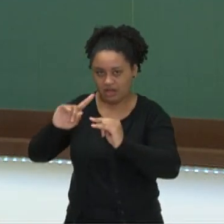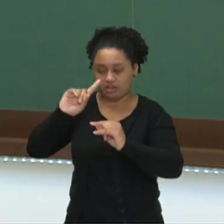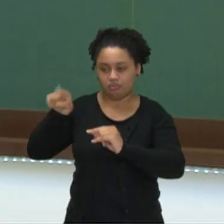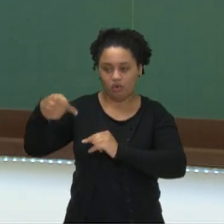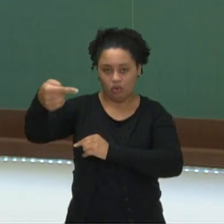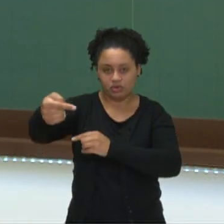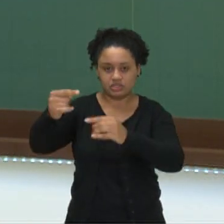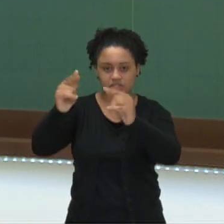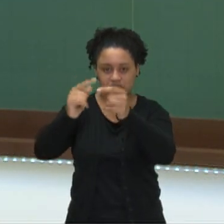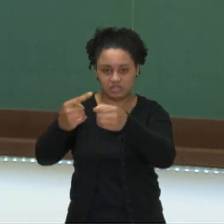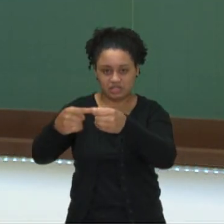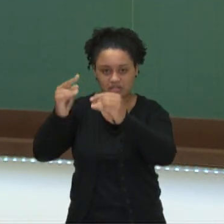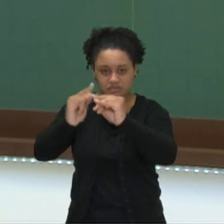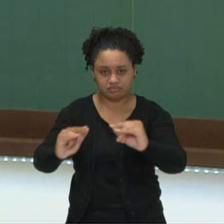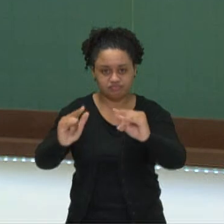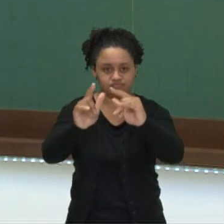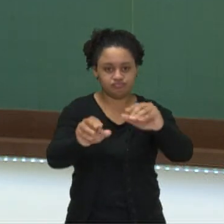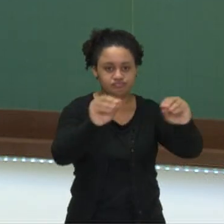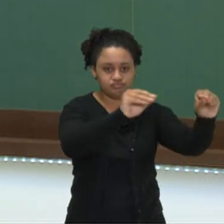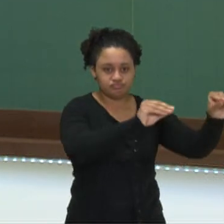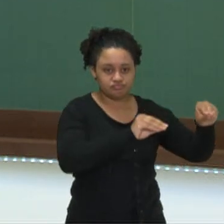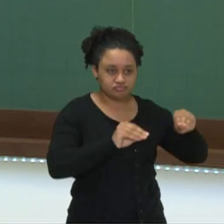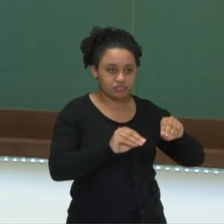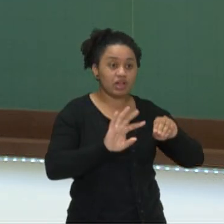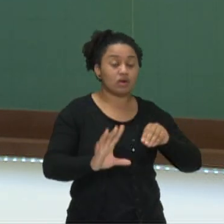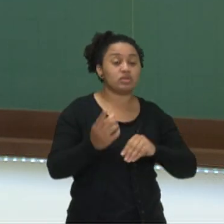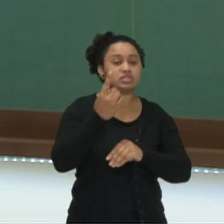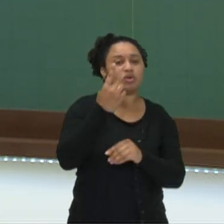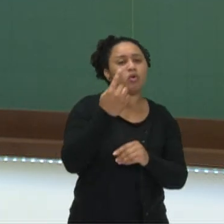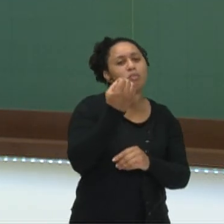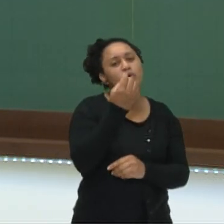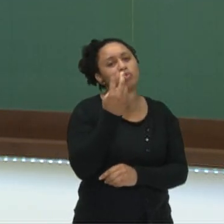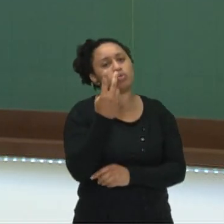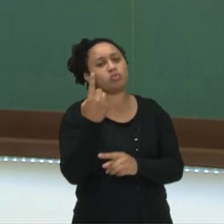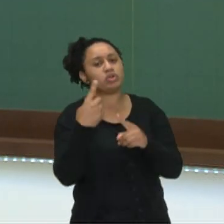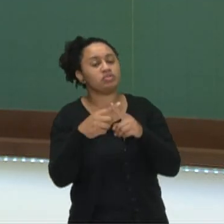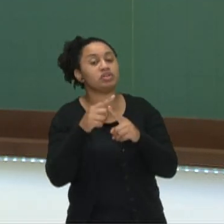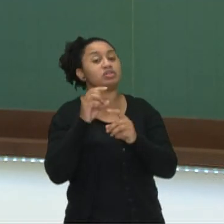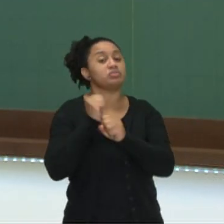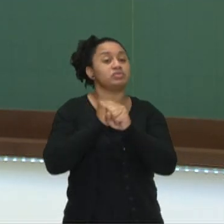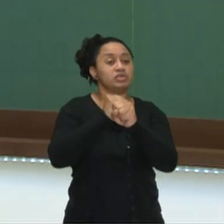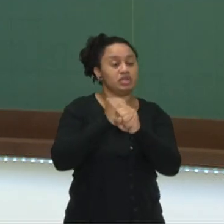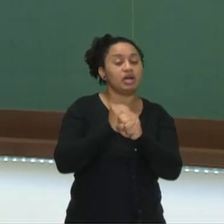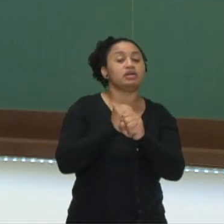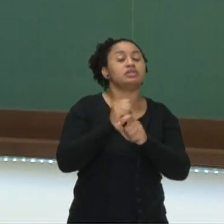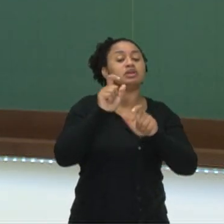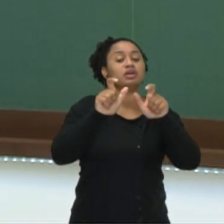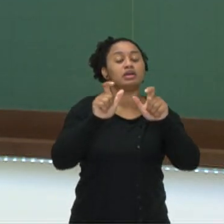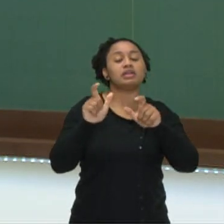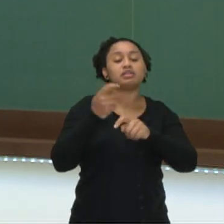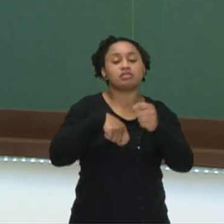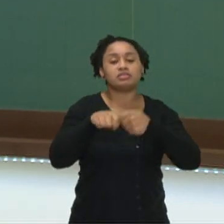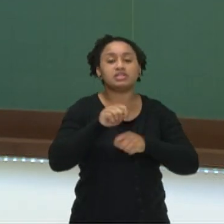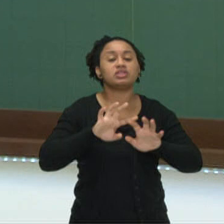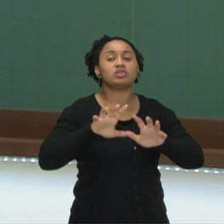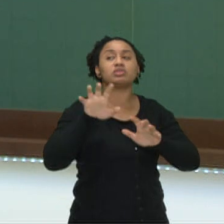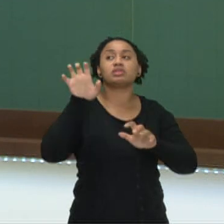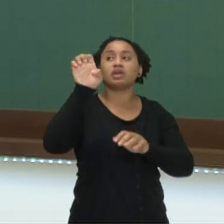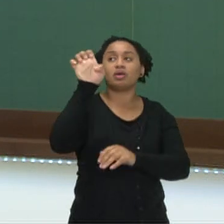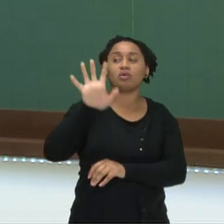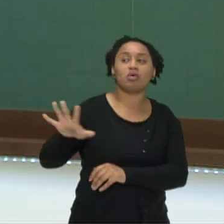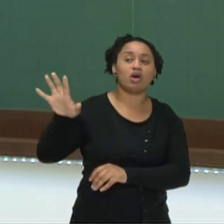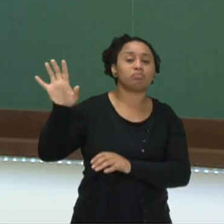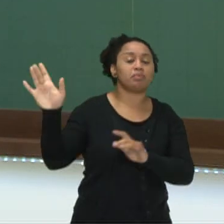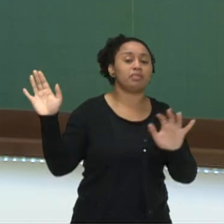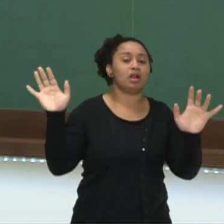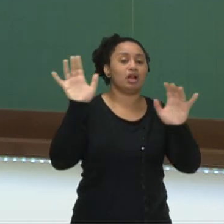outra, né? E aconteciam uma ou duas vezes por ano, certo? E reunia comerciantes de várias partes da Europa. Então o comércio